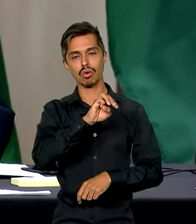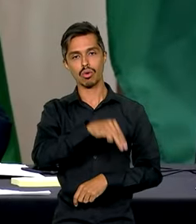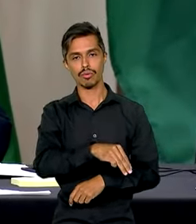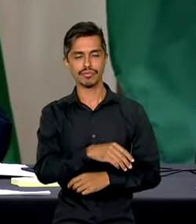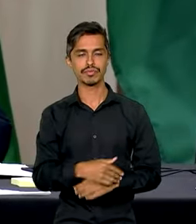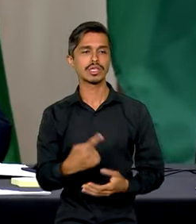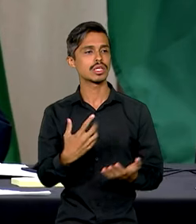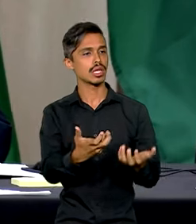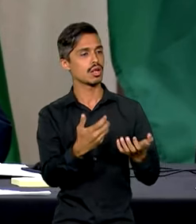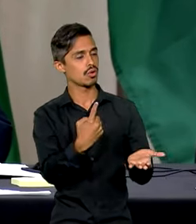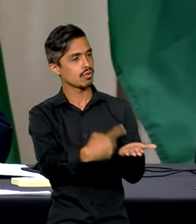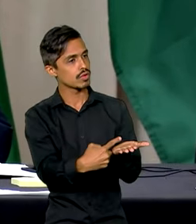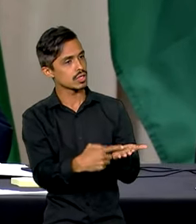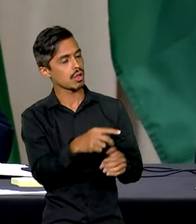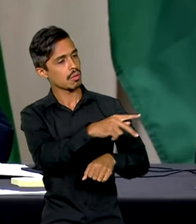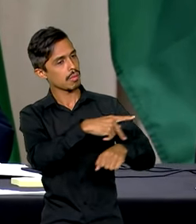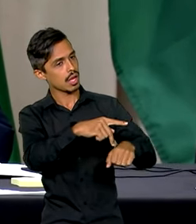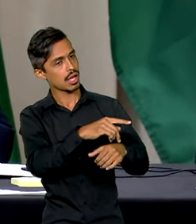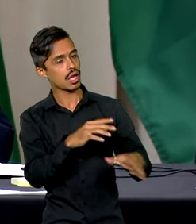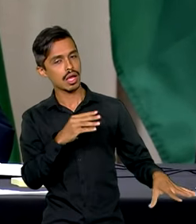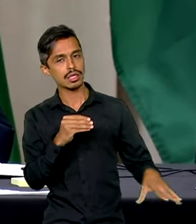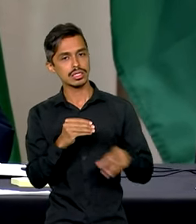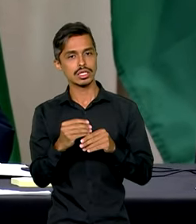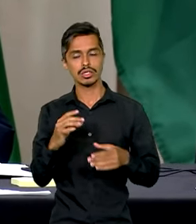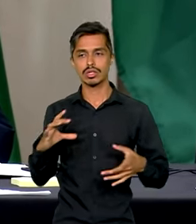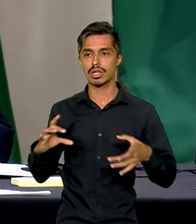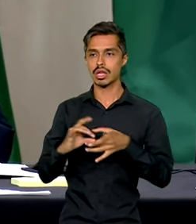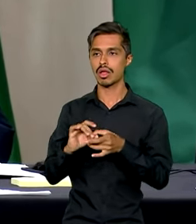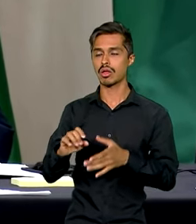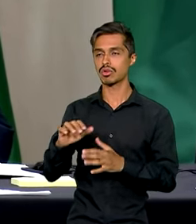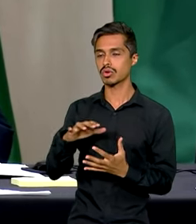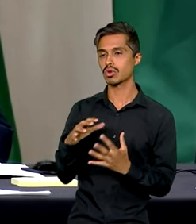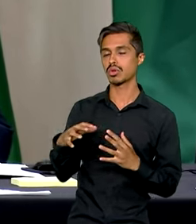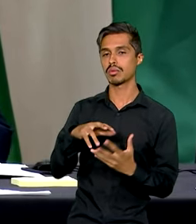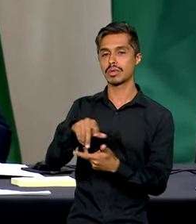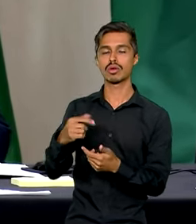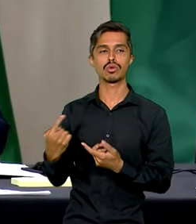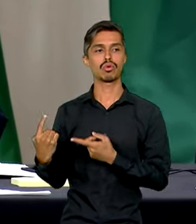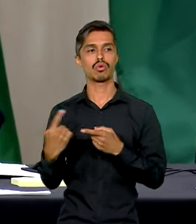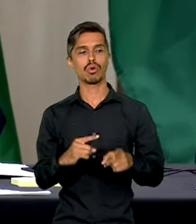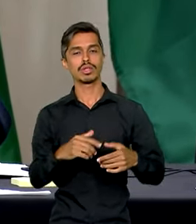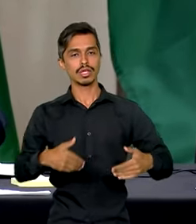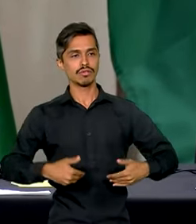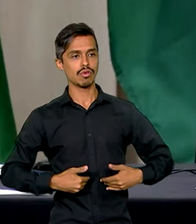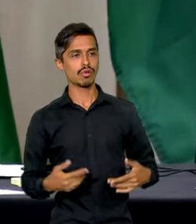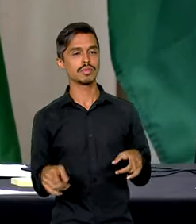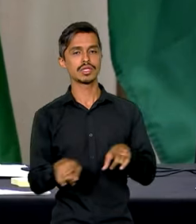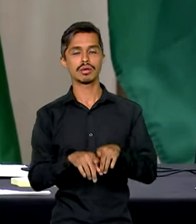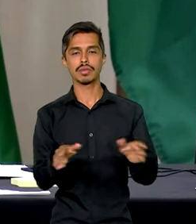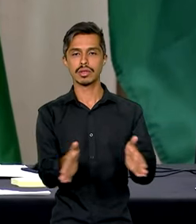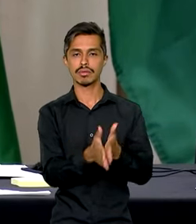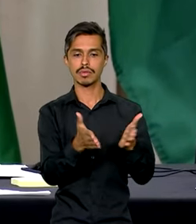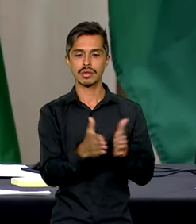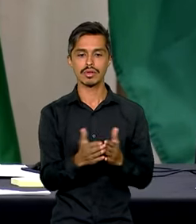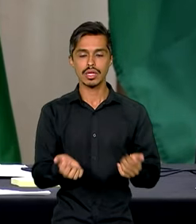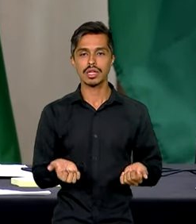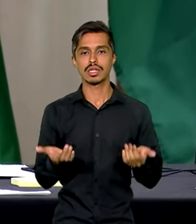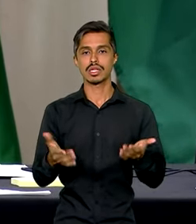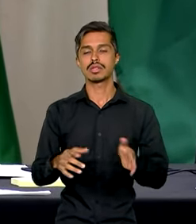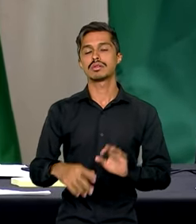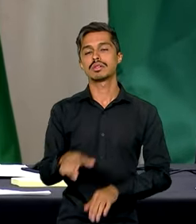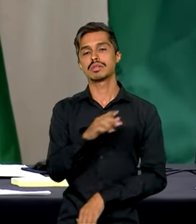países da caricom a se somarem a aliança global de combate a fome e a pobreza que será lançada pela